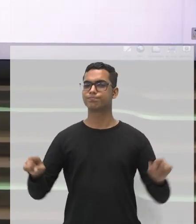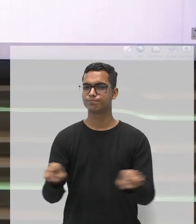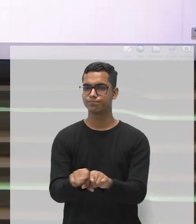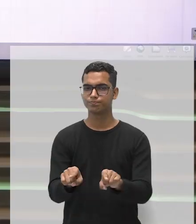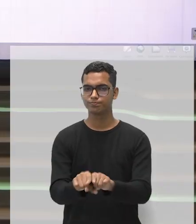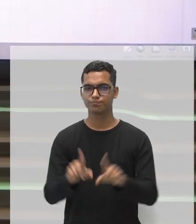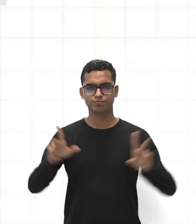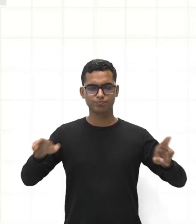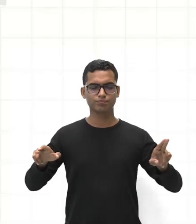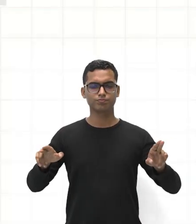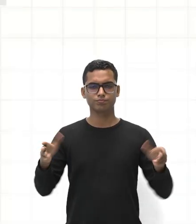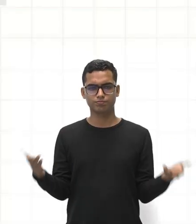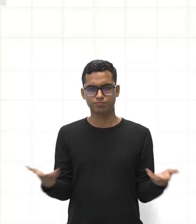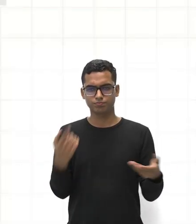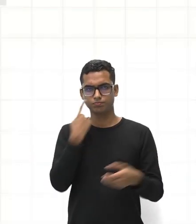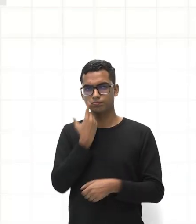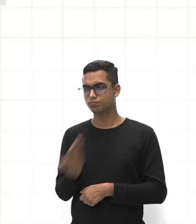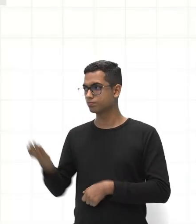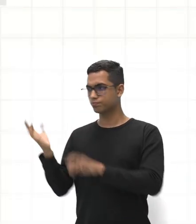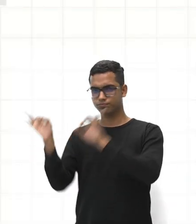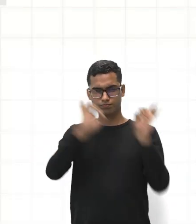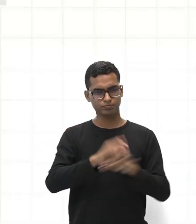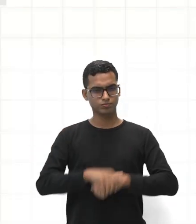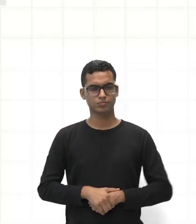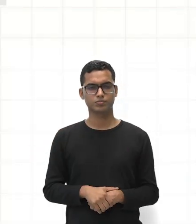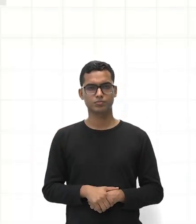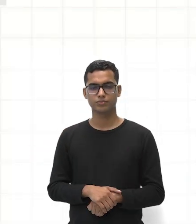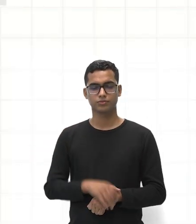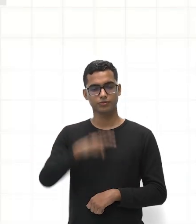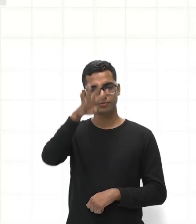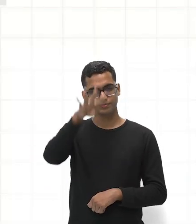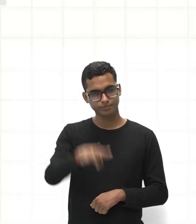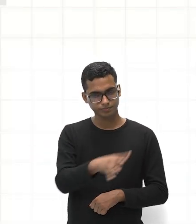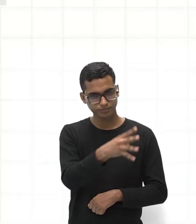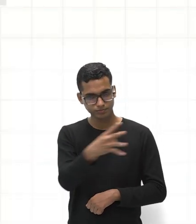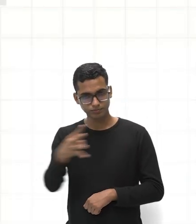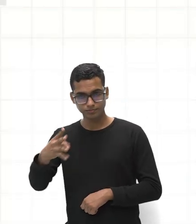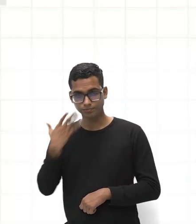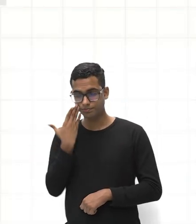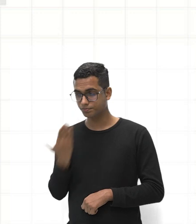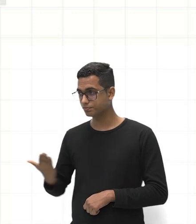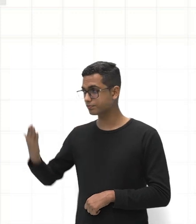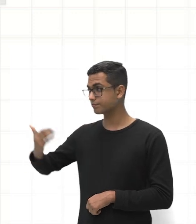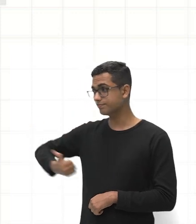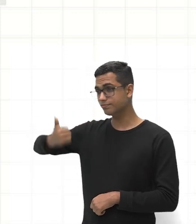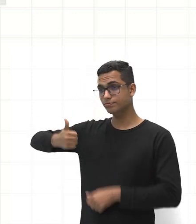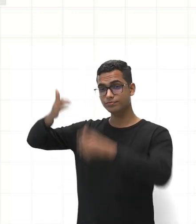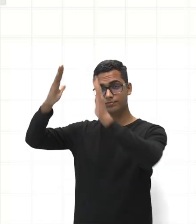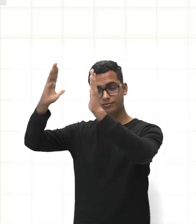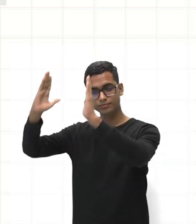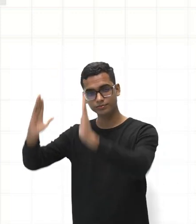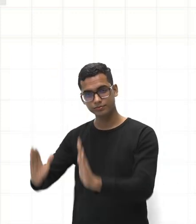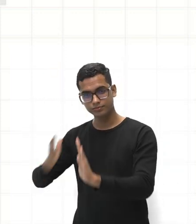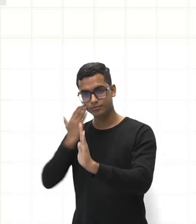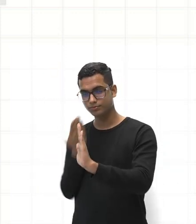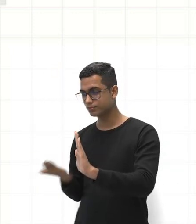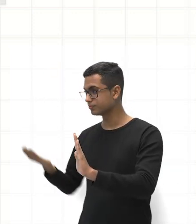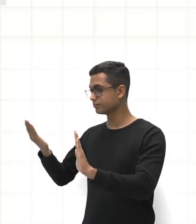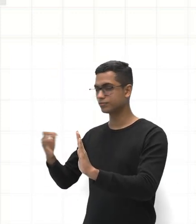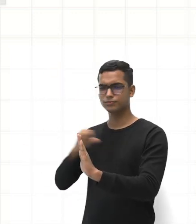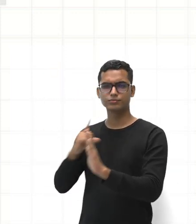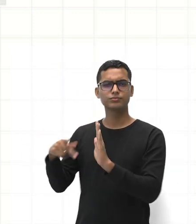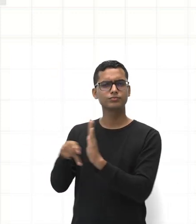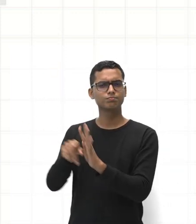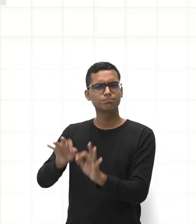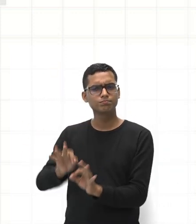legal? Acompanha só. Eu tenho aqui uma tabela, tá bom? Onde na minha primeira coluna, aqui, ó, nós temos aqui a medida